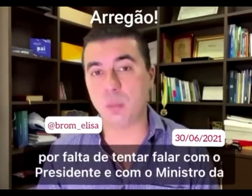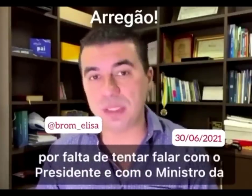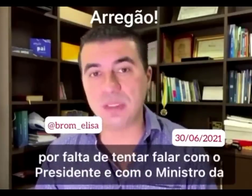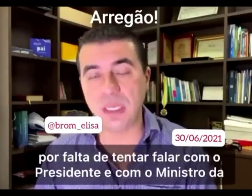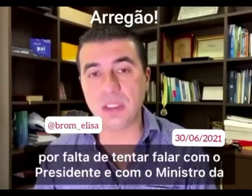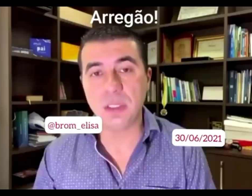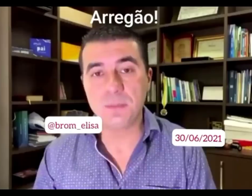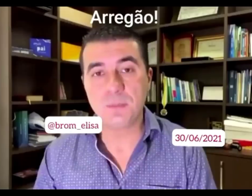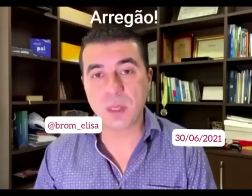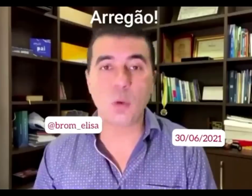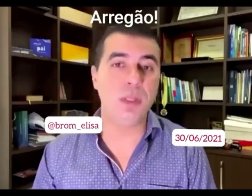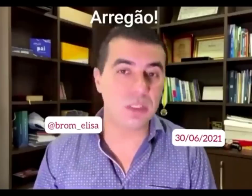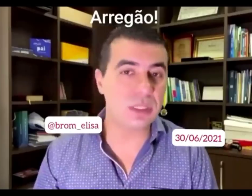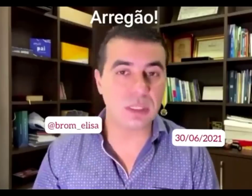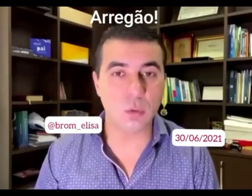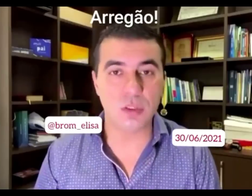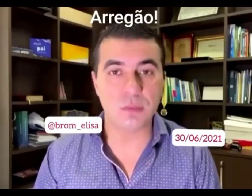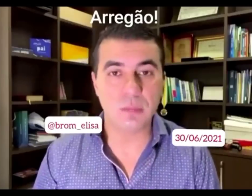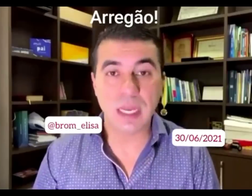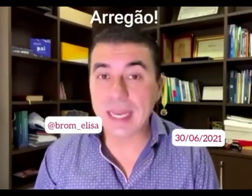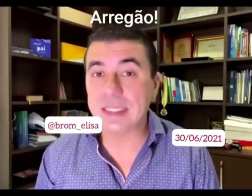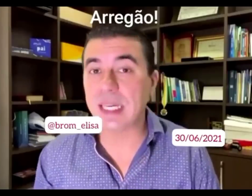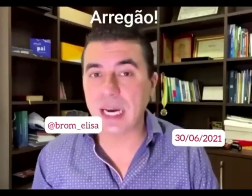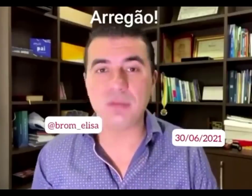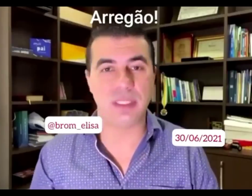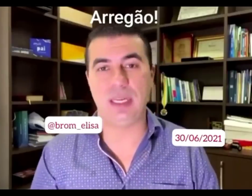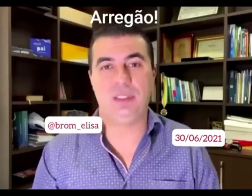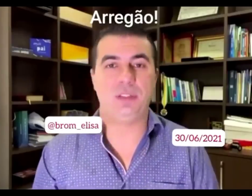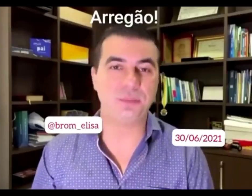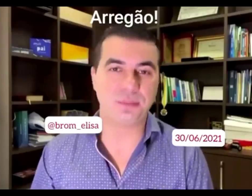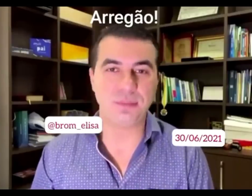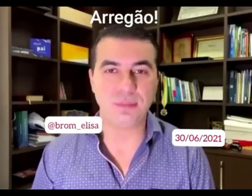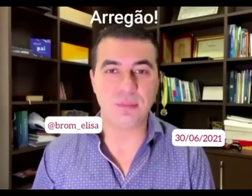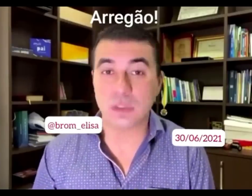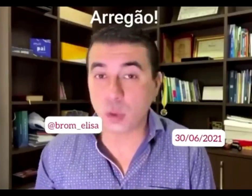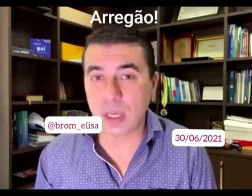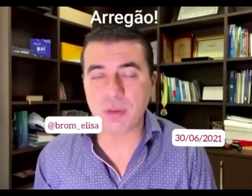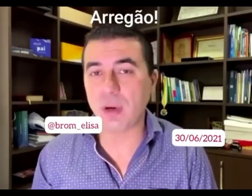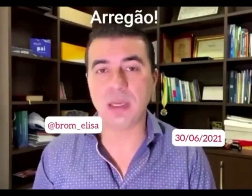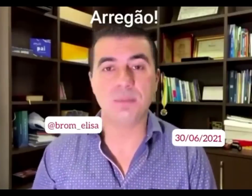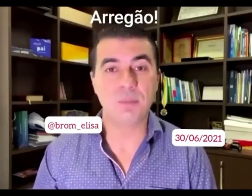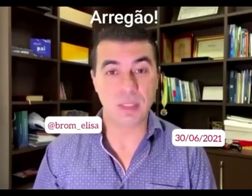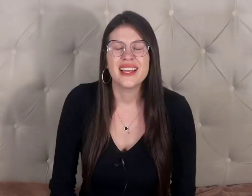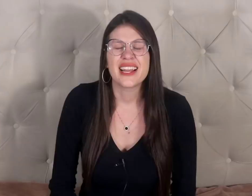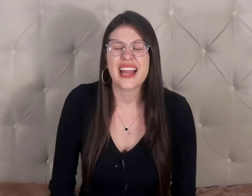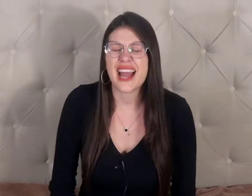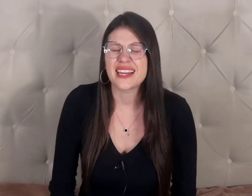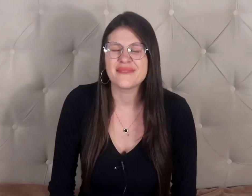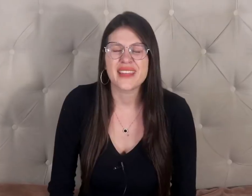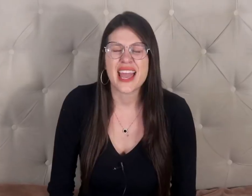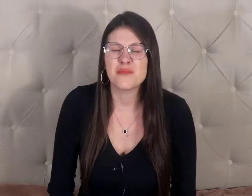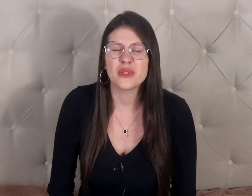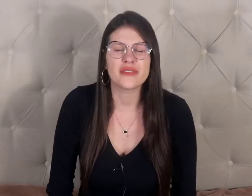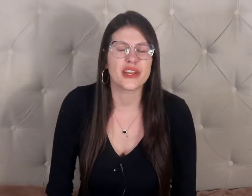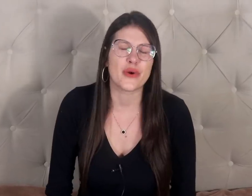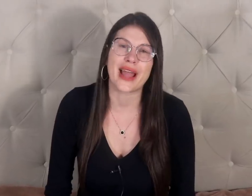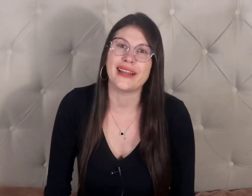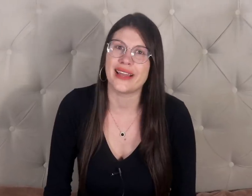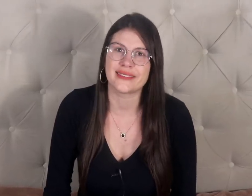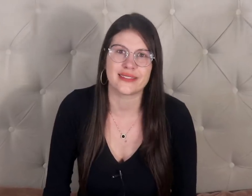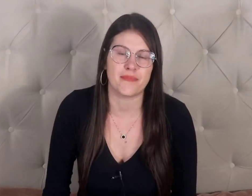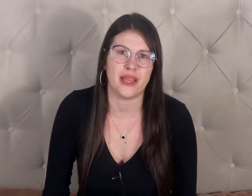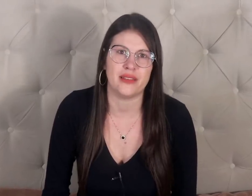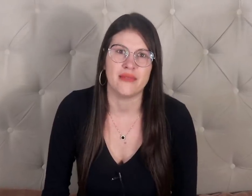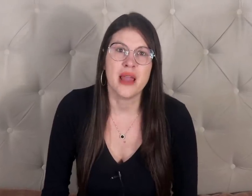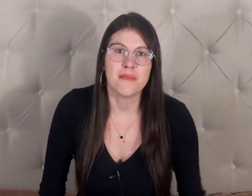tentar falar com o presidente e com o ministro da Saúde. Essa é a verdade. É só olhar minha fala. Cara, é muita vergonha